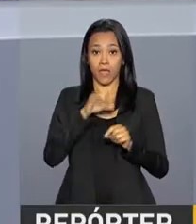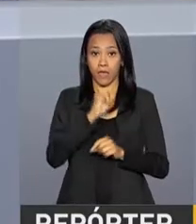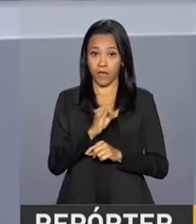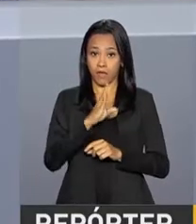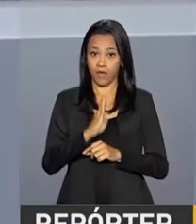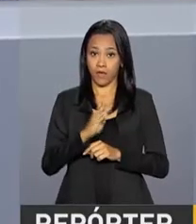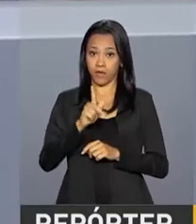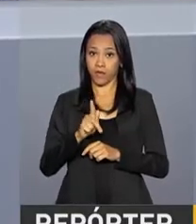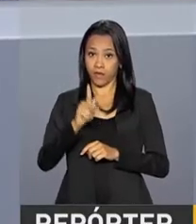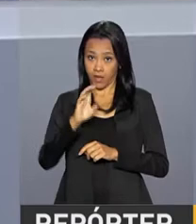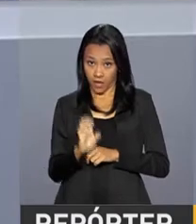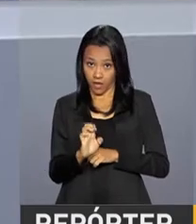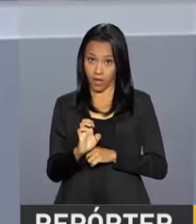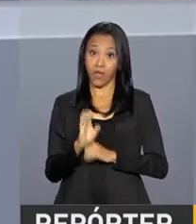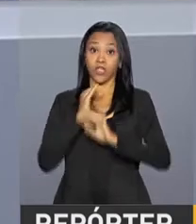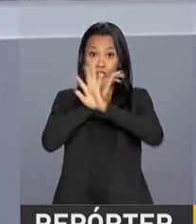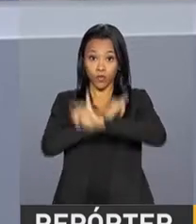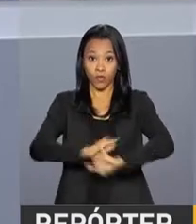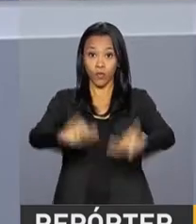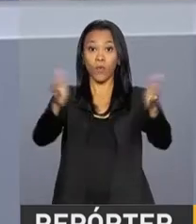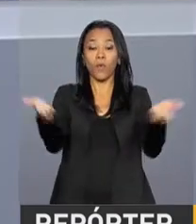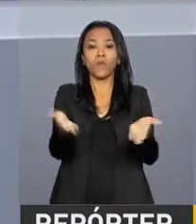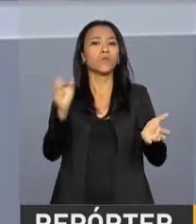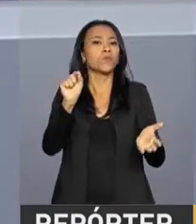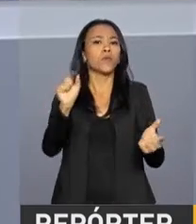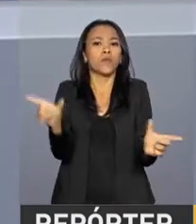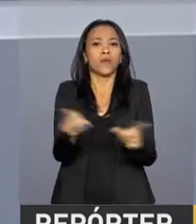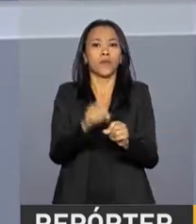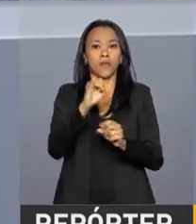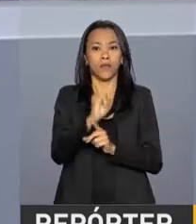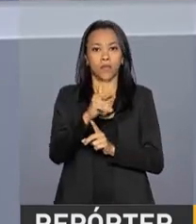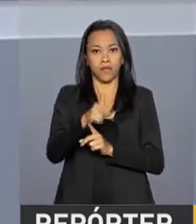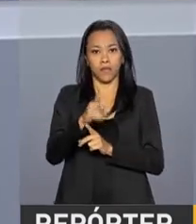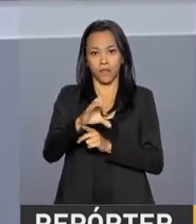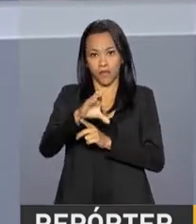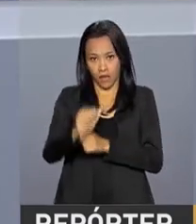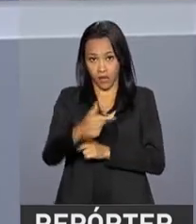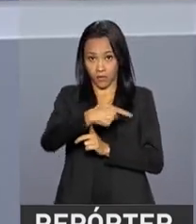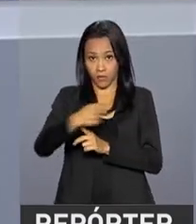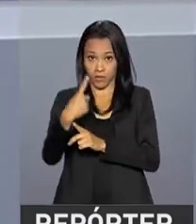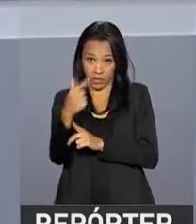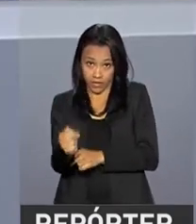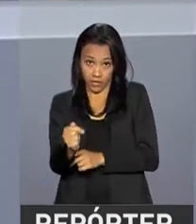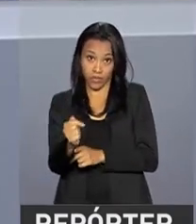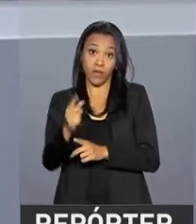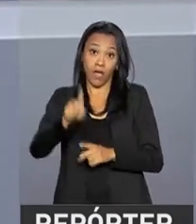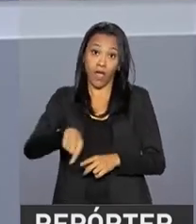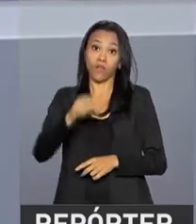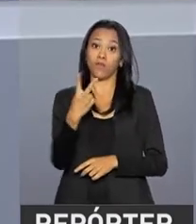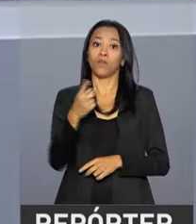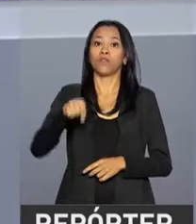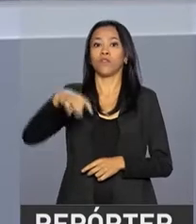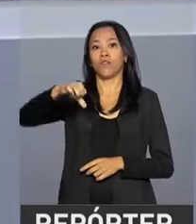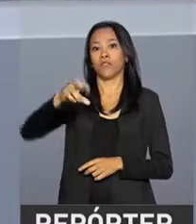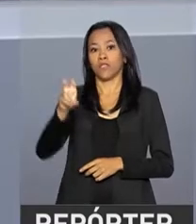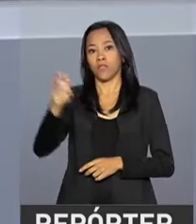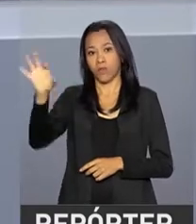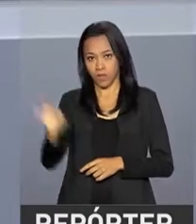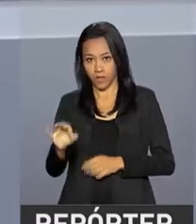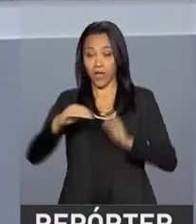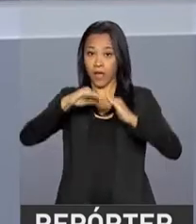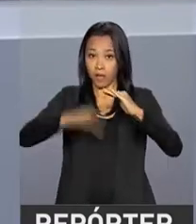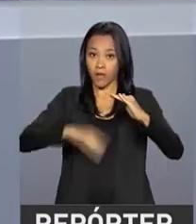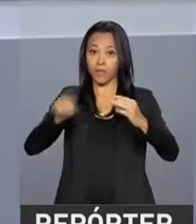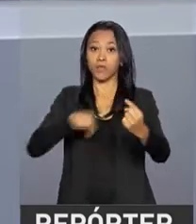que o ipc acumulado em 2017 ficou em 2,95 por cento o resultado abaixo do piso da meta de 3%